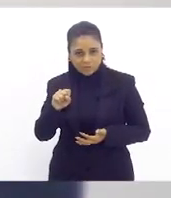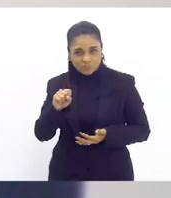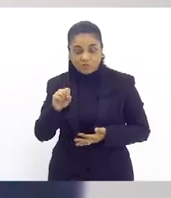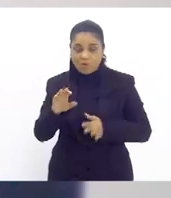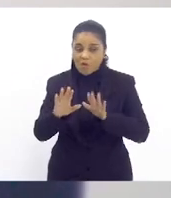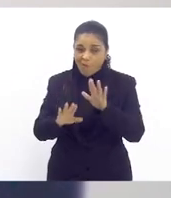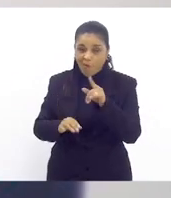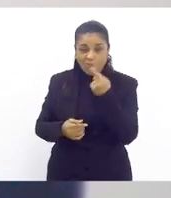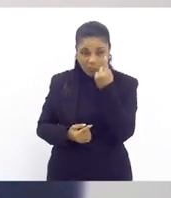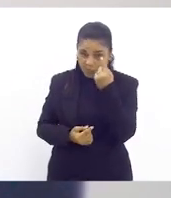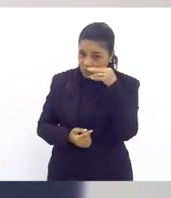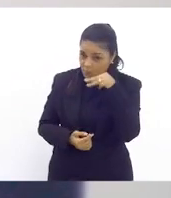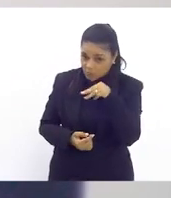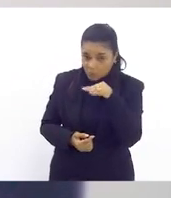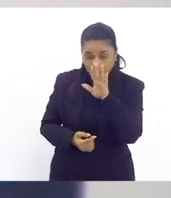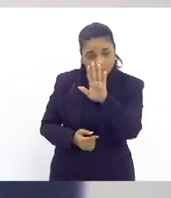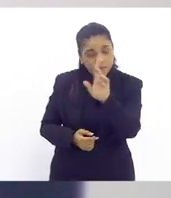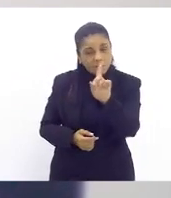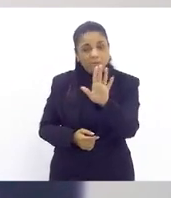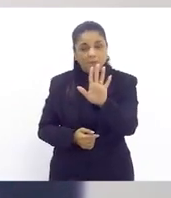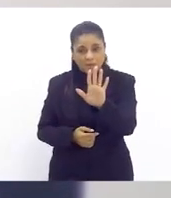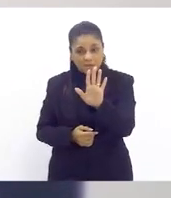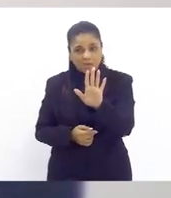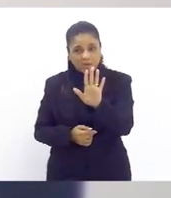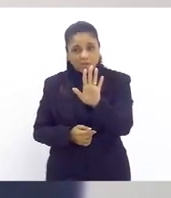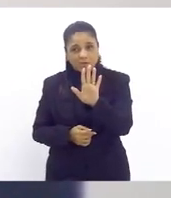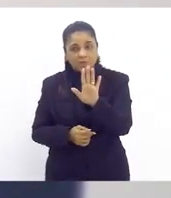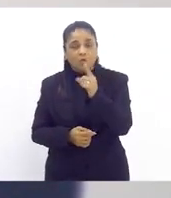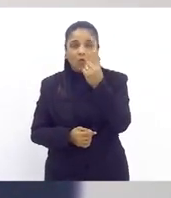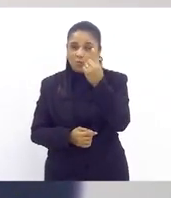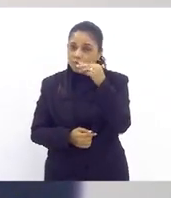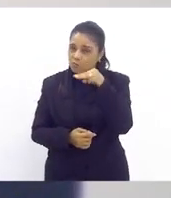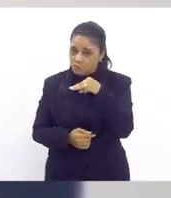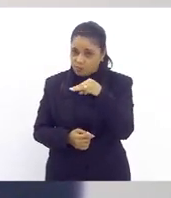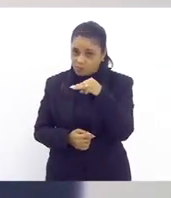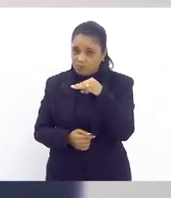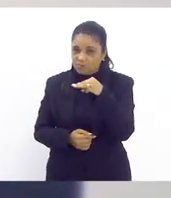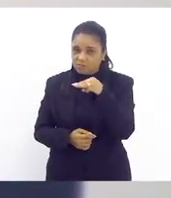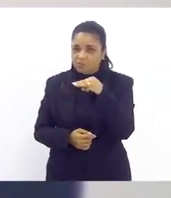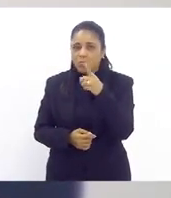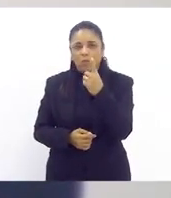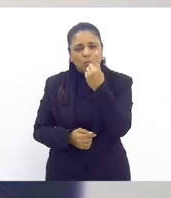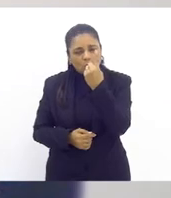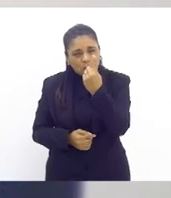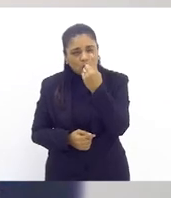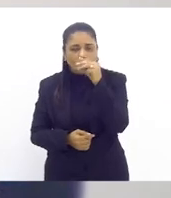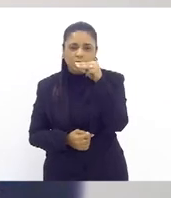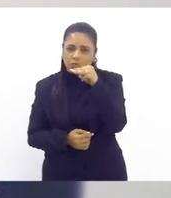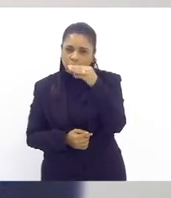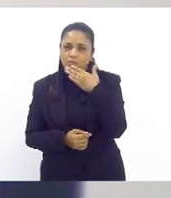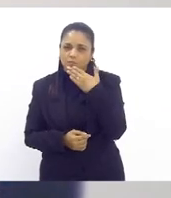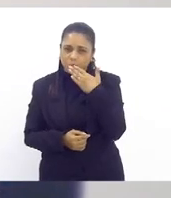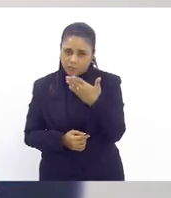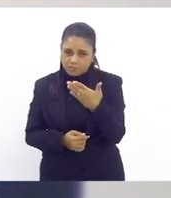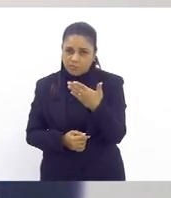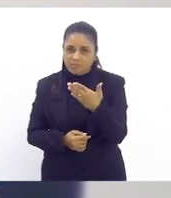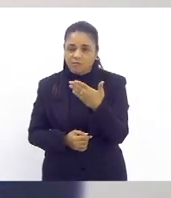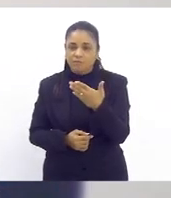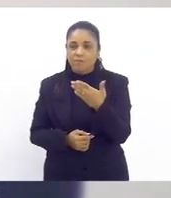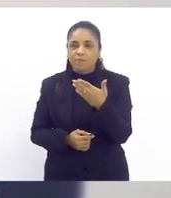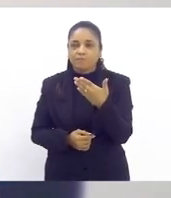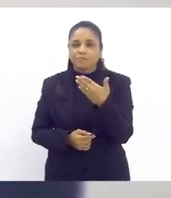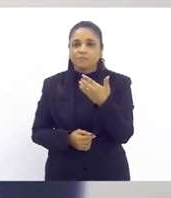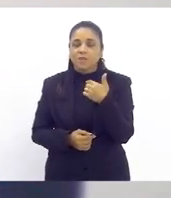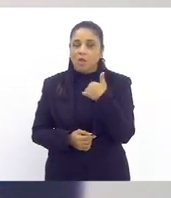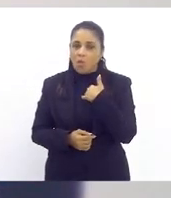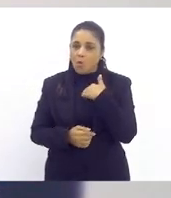posso gente olha só não não gente olha só só um minutinho Deixa eu só pedir um minuto a vocês um minuto eu